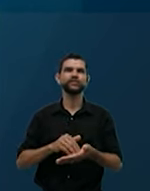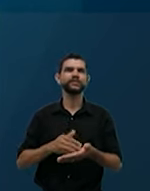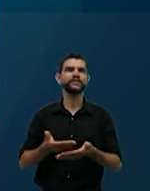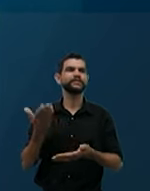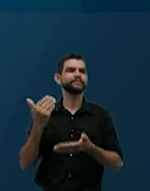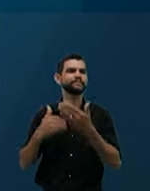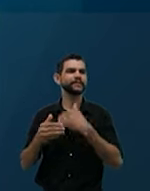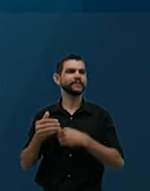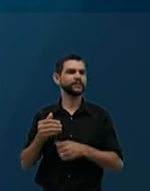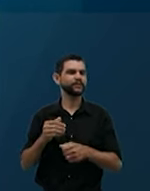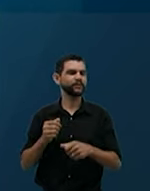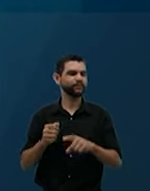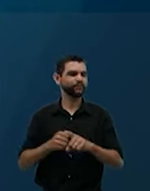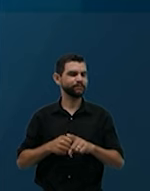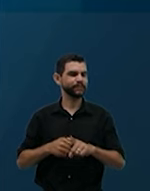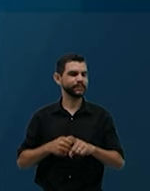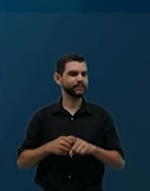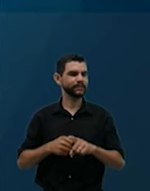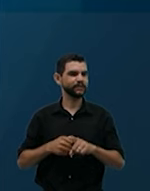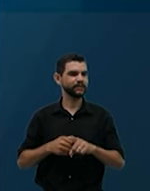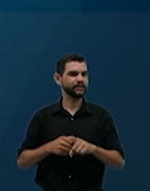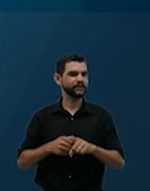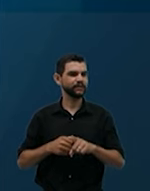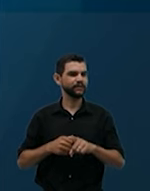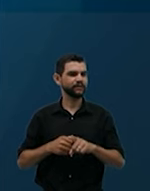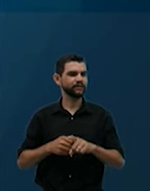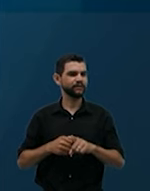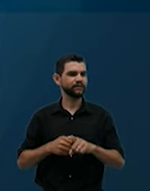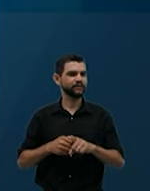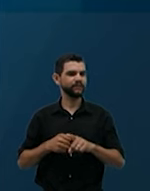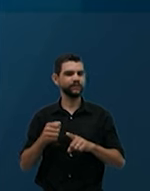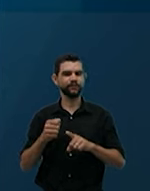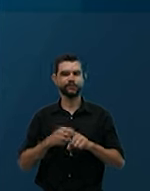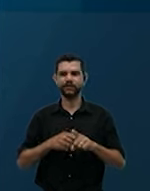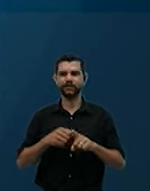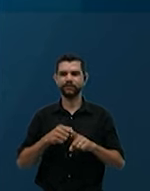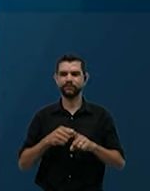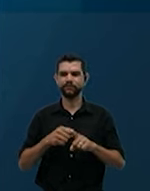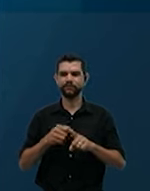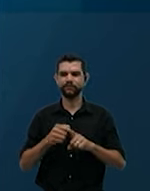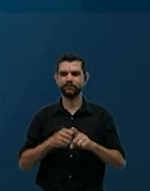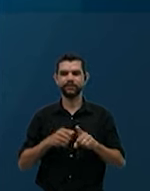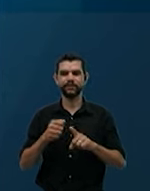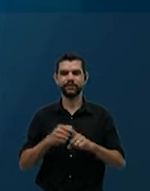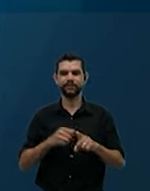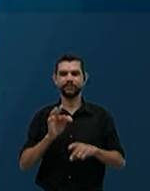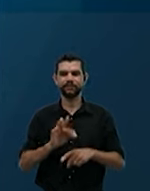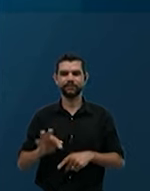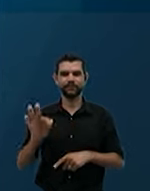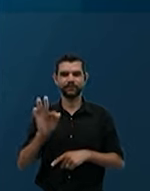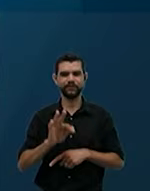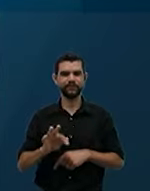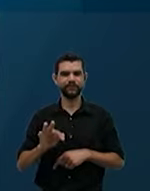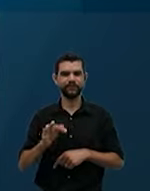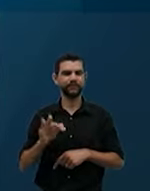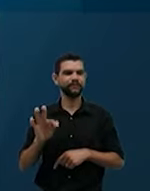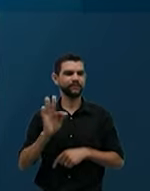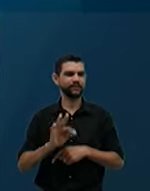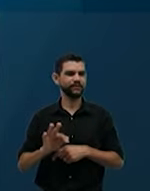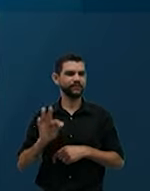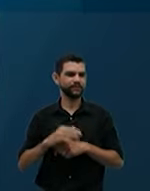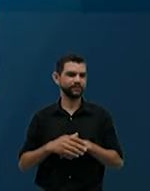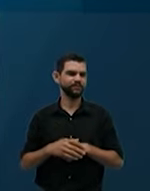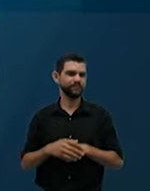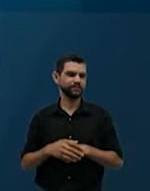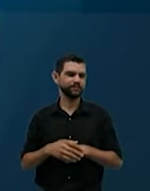Então, é com uma grande responsabilidade que eu voto nesse caso. E, portanto, eu vou dizer o seguinte, eu vou